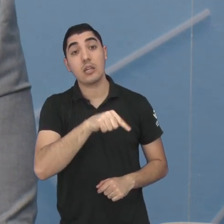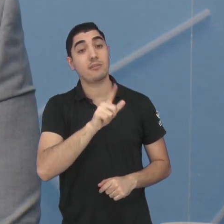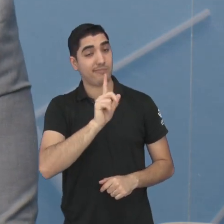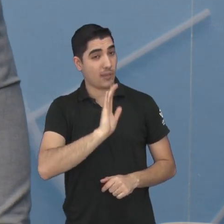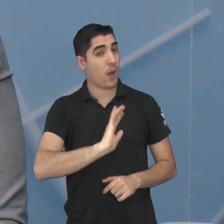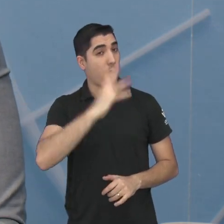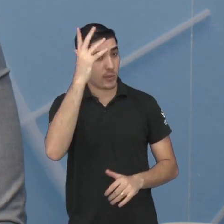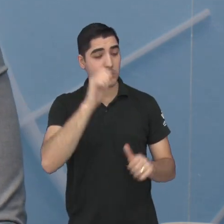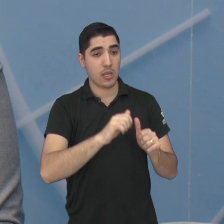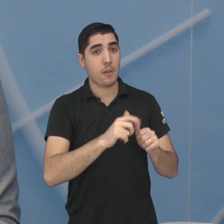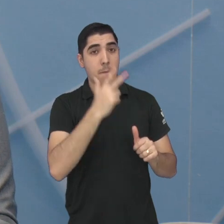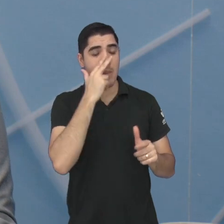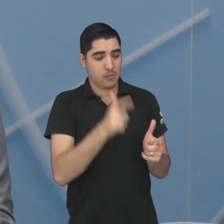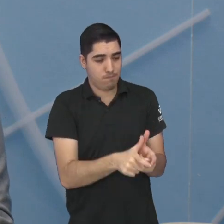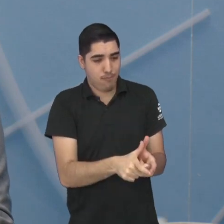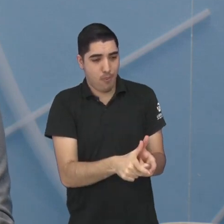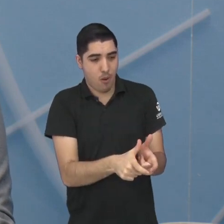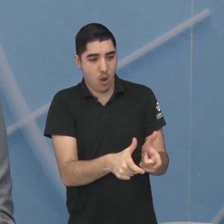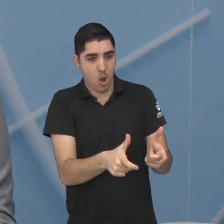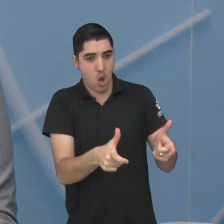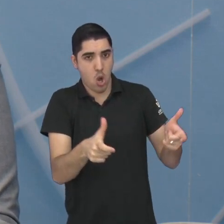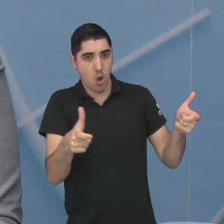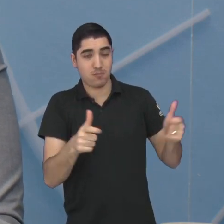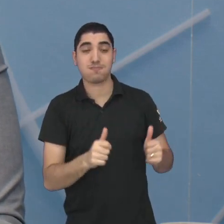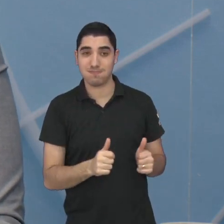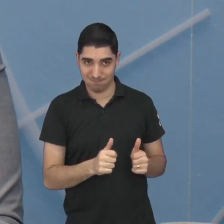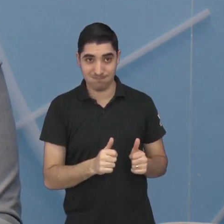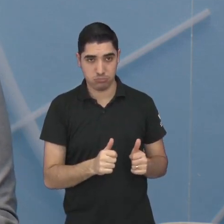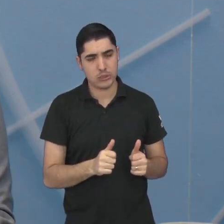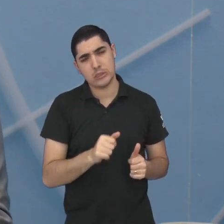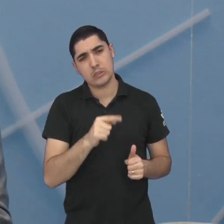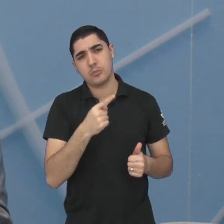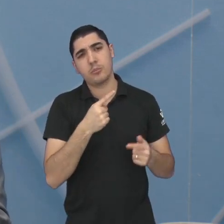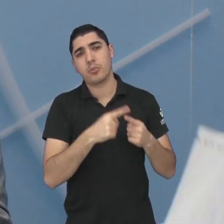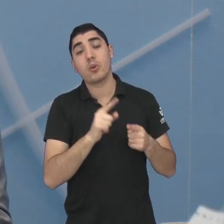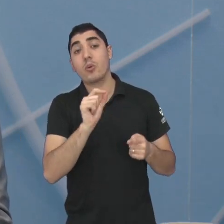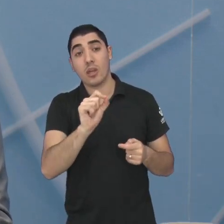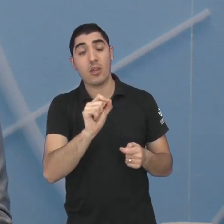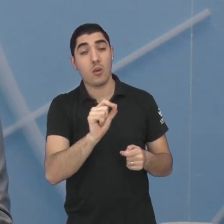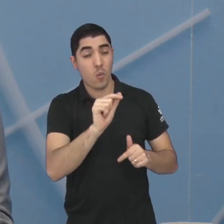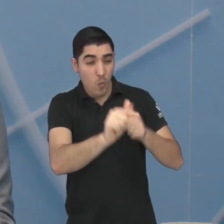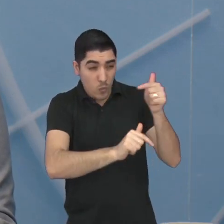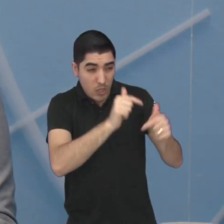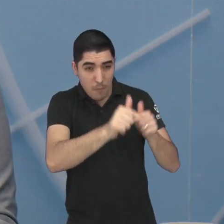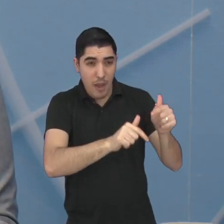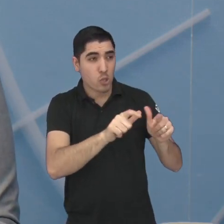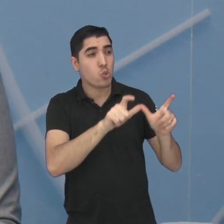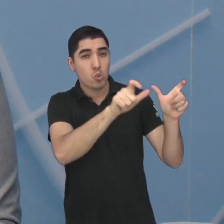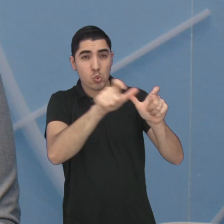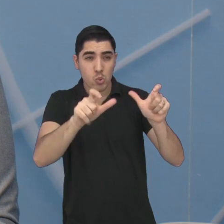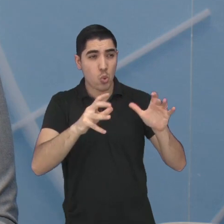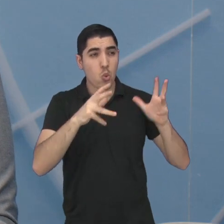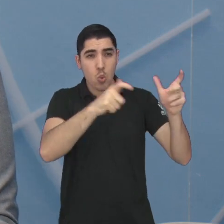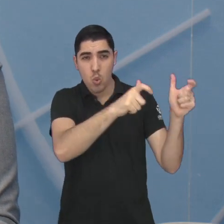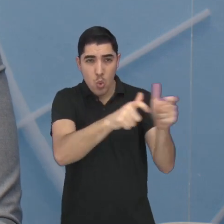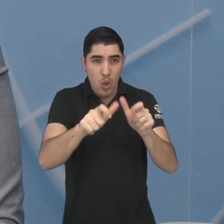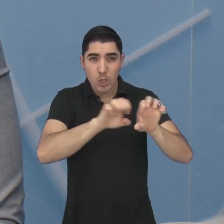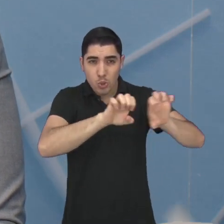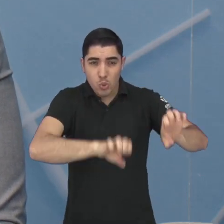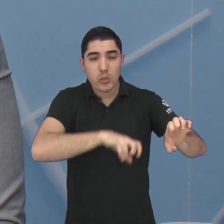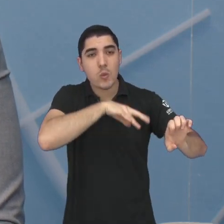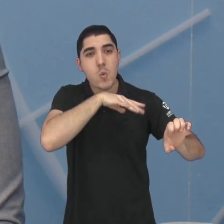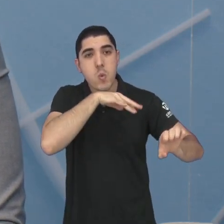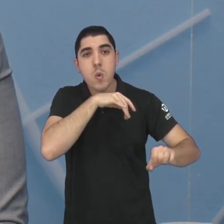das questões, e apareceram várias aí nessa discussão, é a questão, primeiro, da precarização do trabalho. Os trabalhos estão precarizados. Veio uma ideia de que se